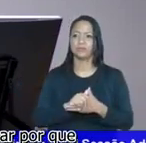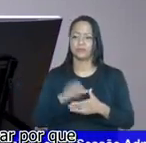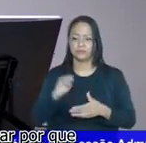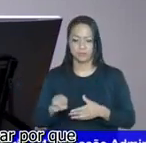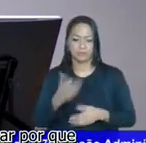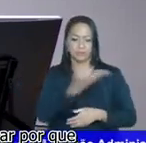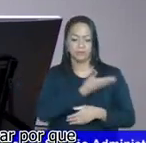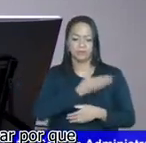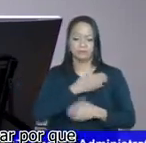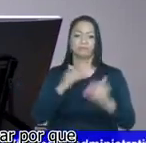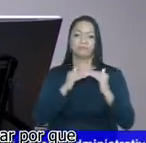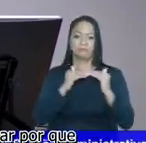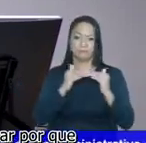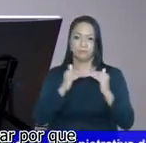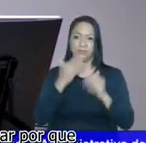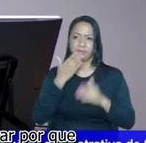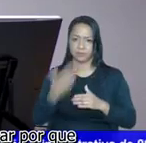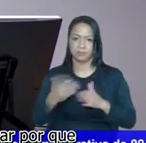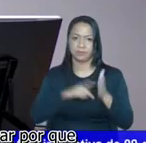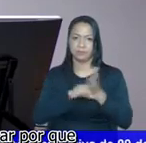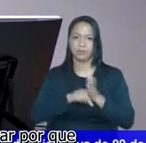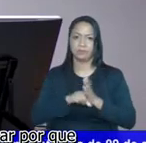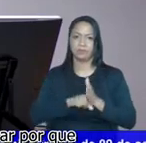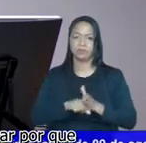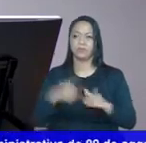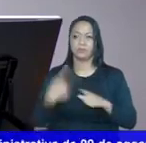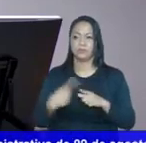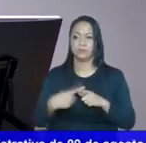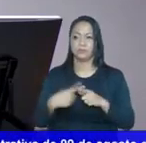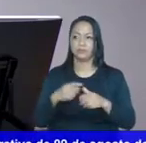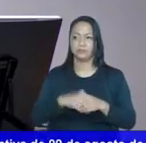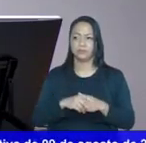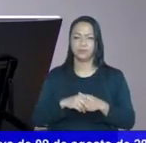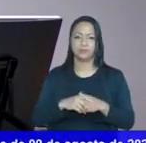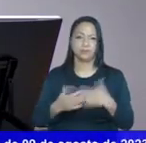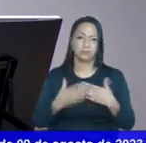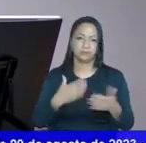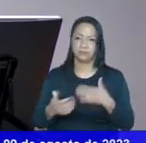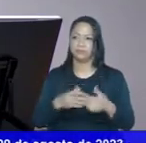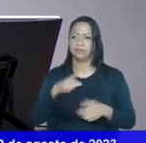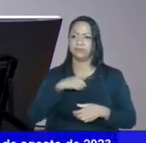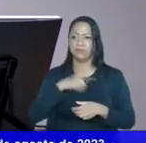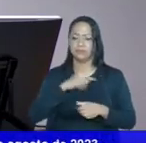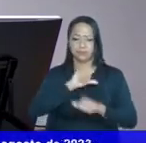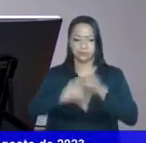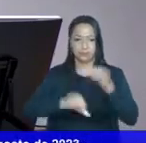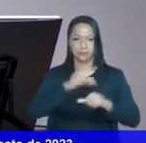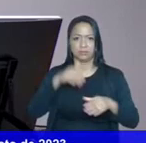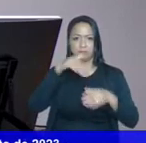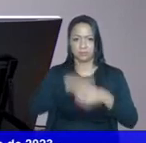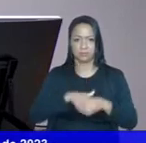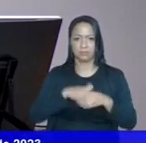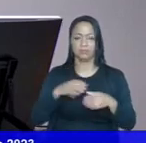os colegas concordarem, eu pediria vista para analisar, por quê? De qualquer forma, eu teria que mudar o meu